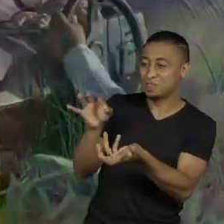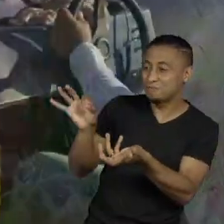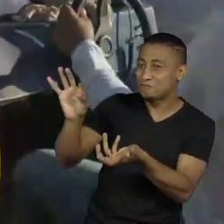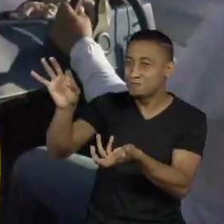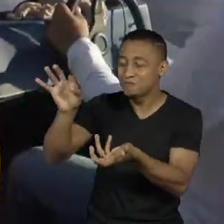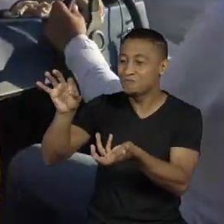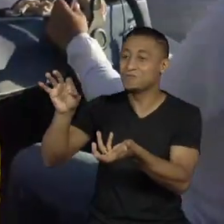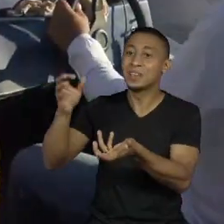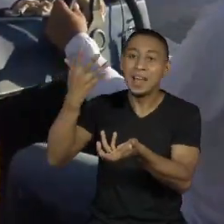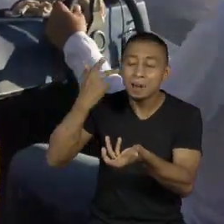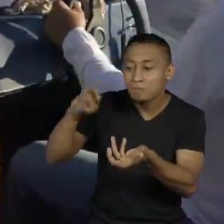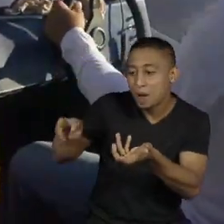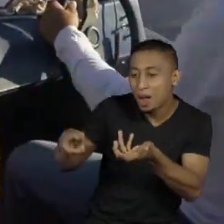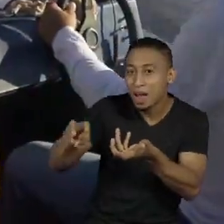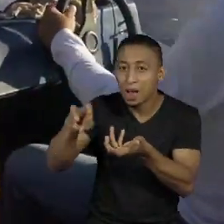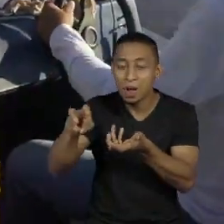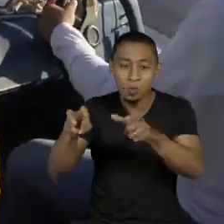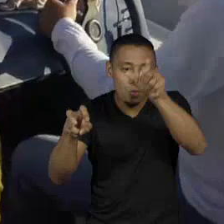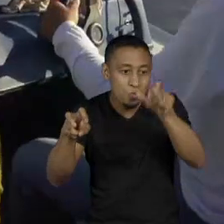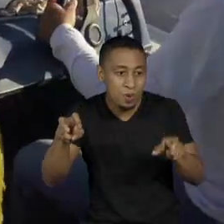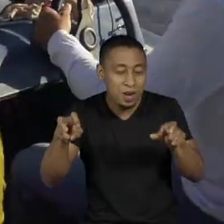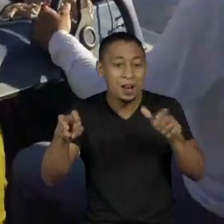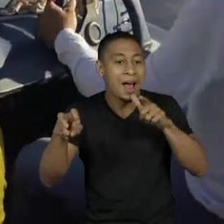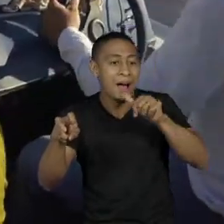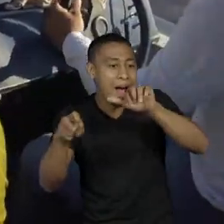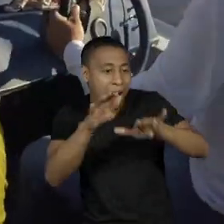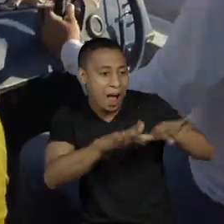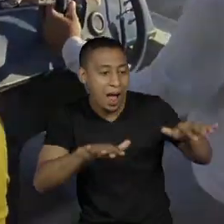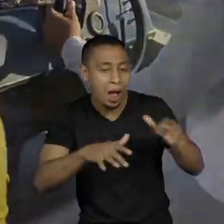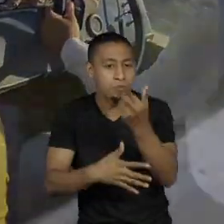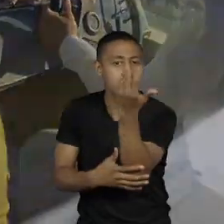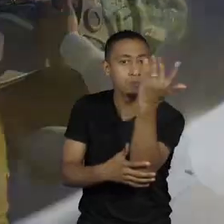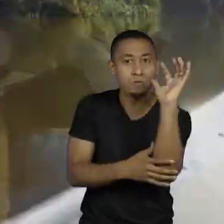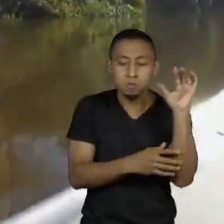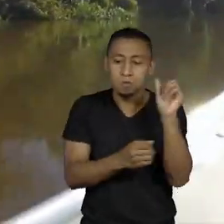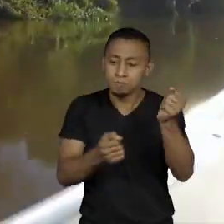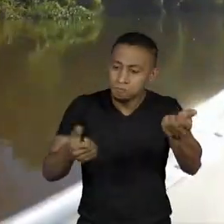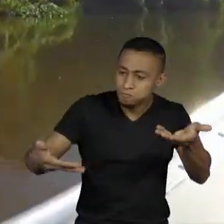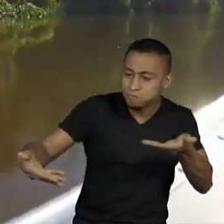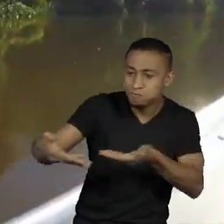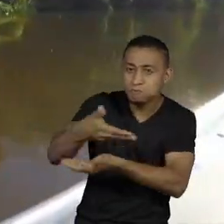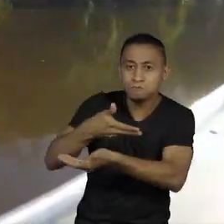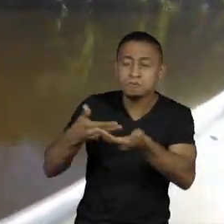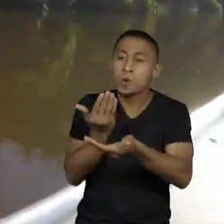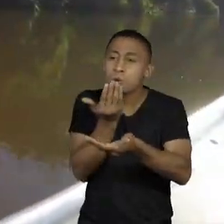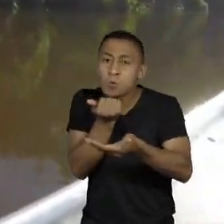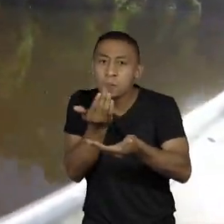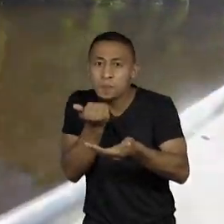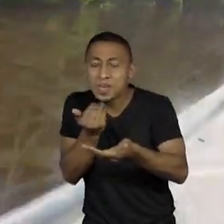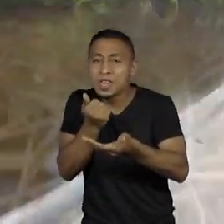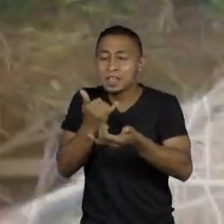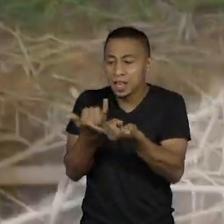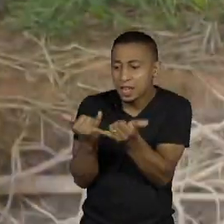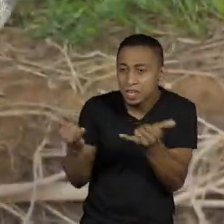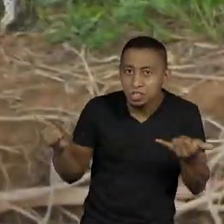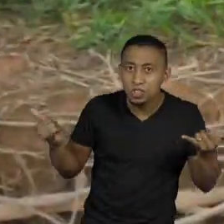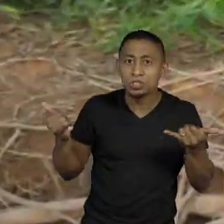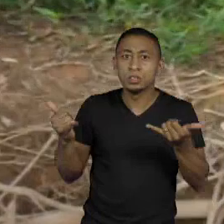entendem. Então, ela pode, por exemplo, ela fornece alimentos, combustível, ela é responsável